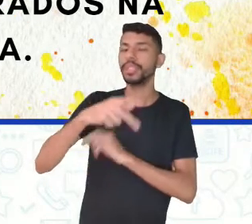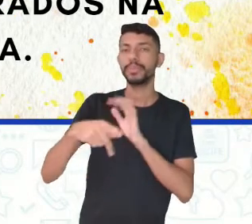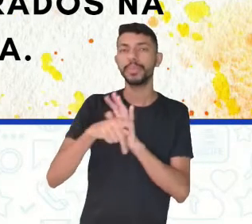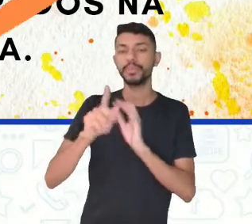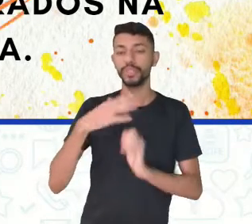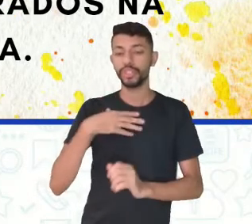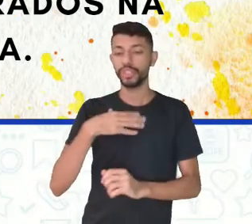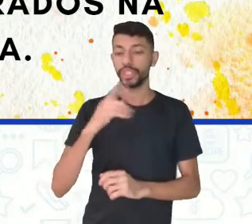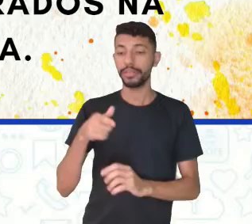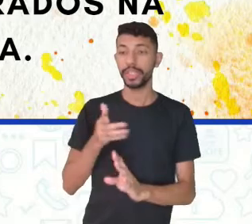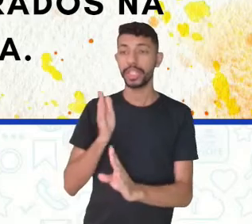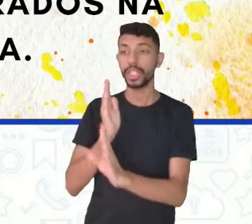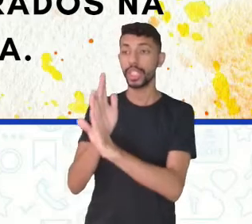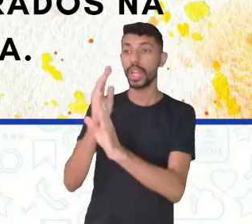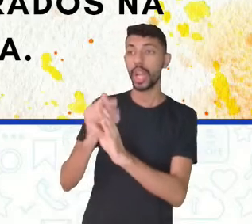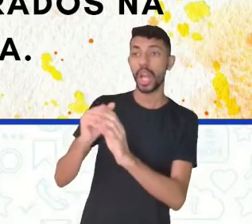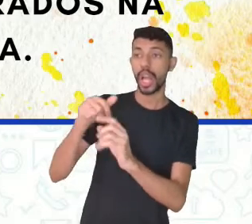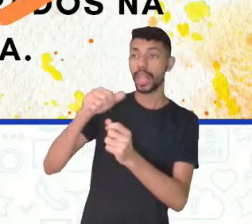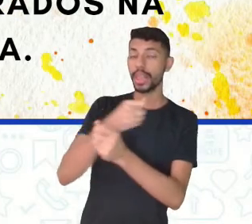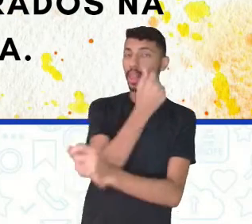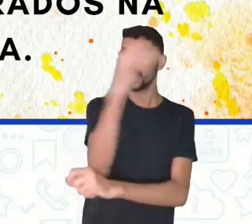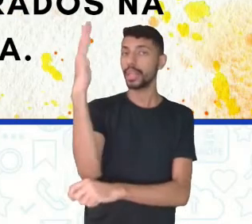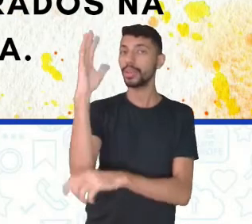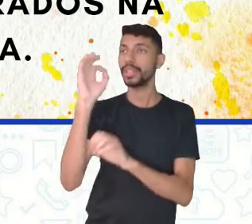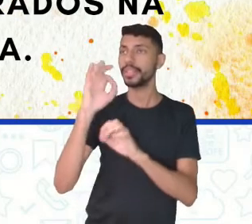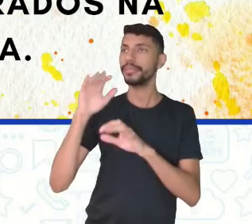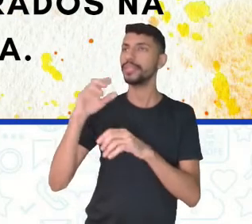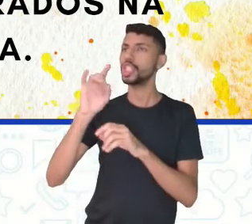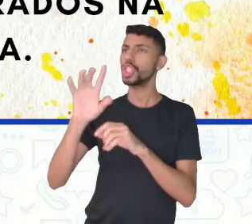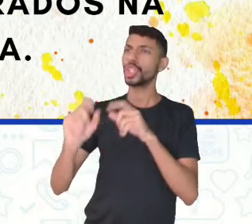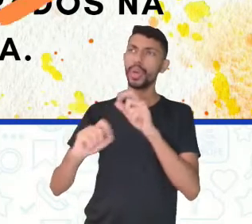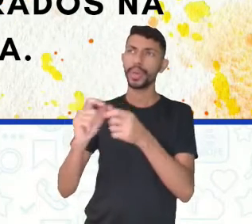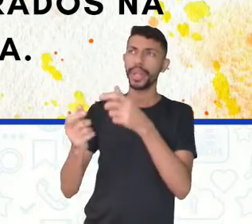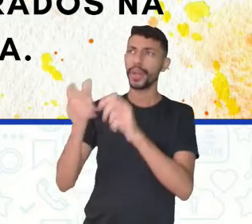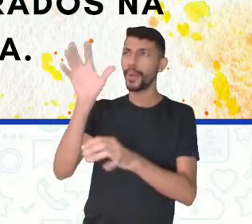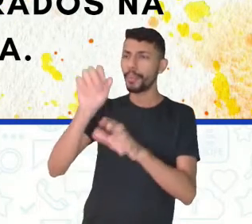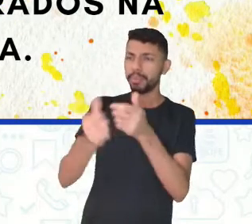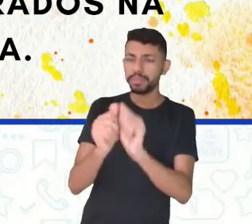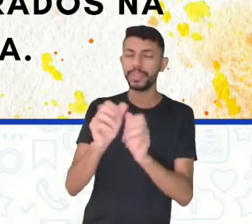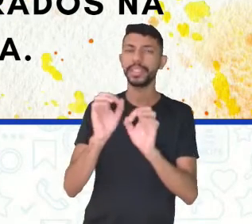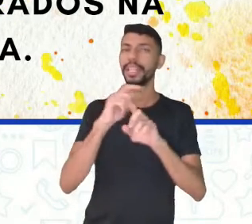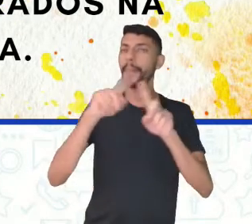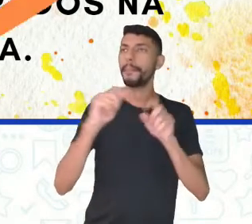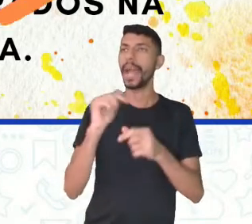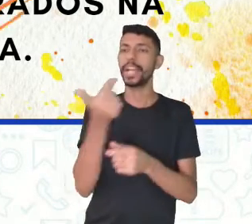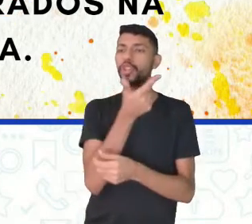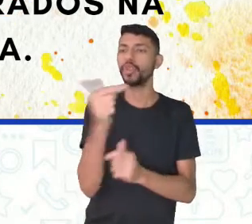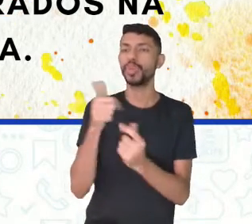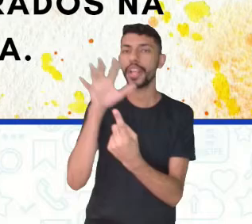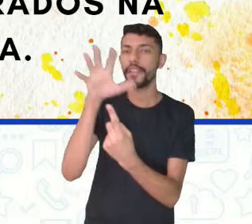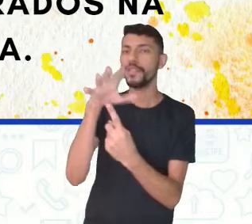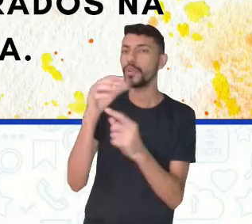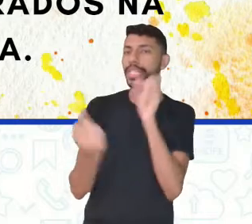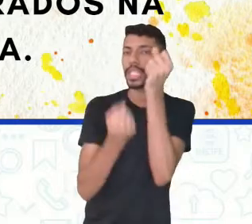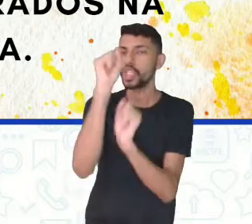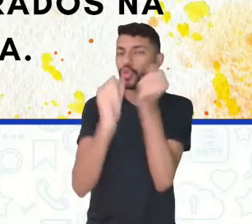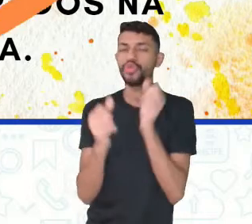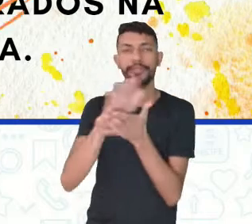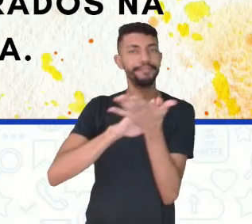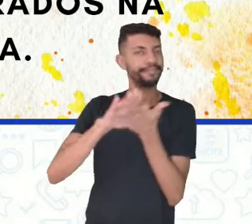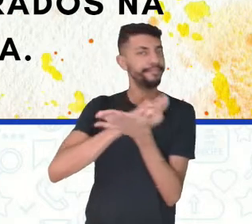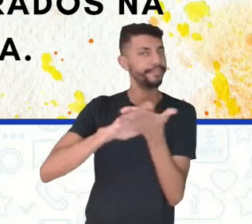são encontrados na natureza. Muitas vezes apenas manipulado, né, mas sem nenhuma intervenção industrial na questão